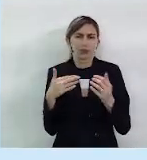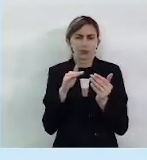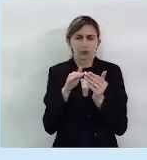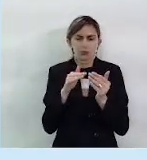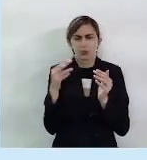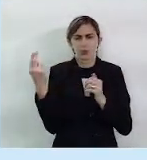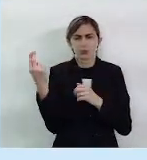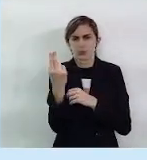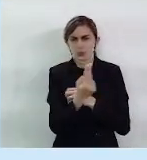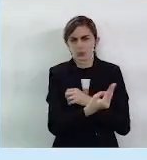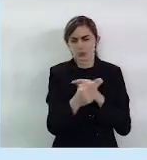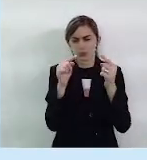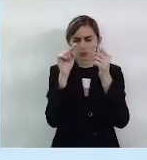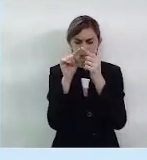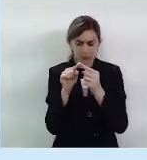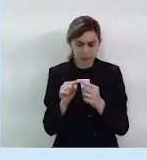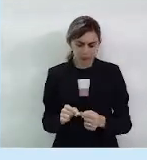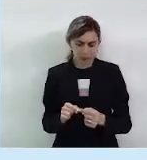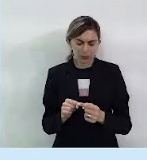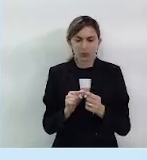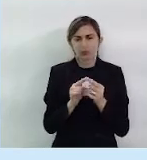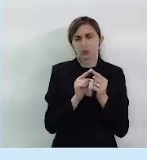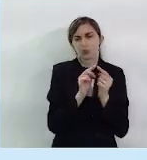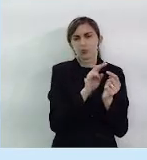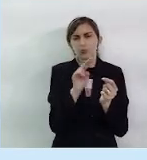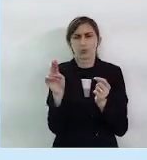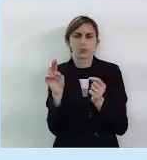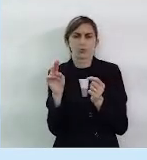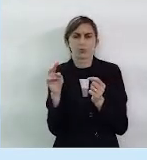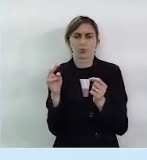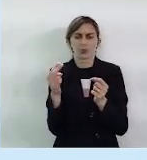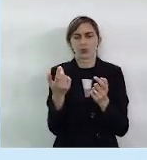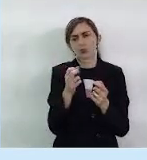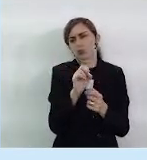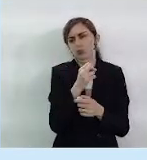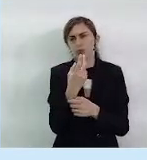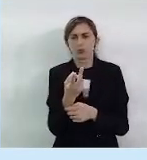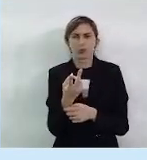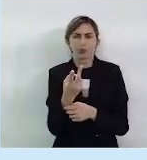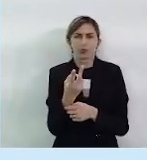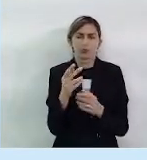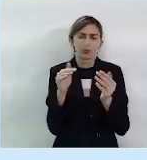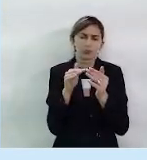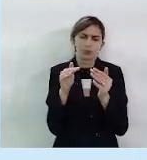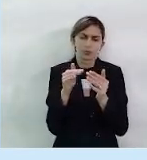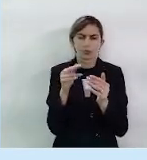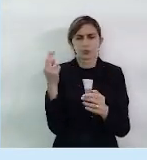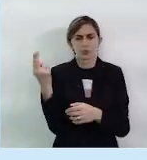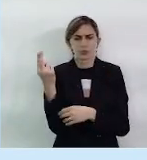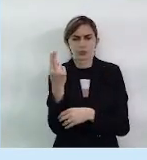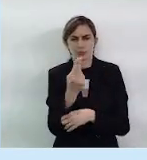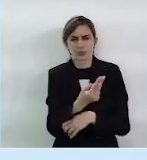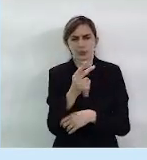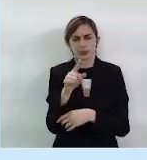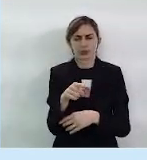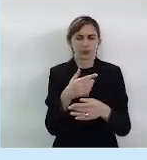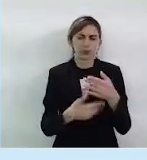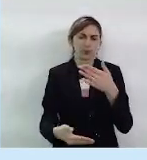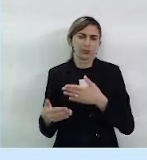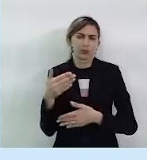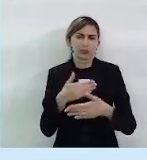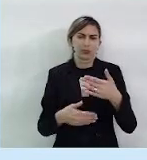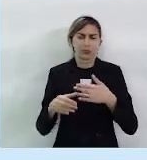é, portanto, a combinação entre os nomes de uma oração. Ou seja, concordância nominal é a relação